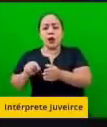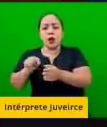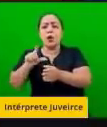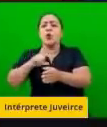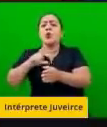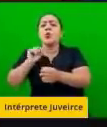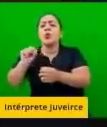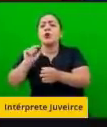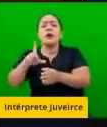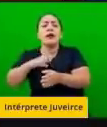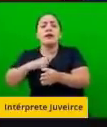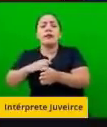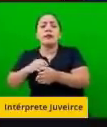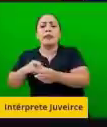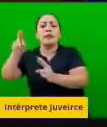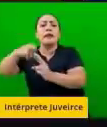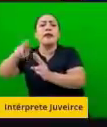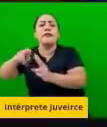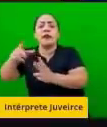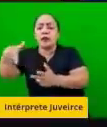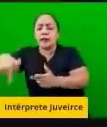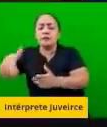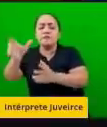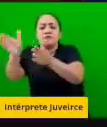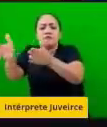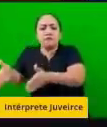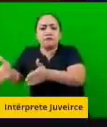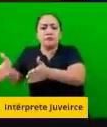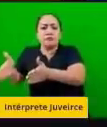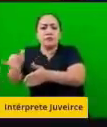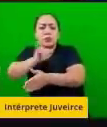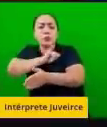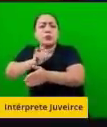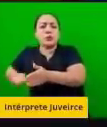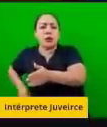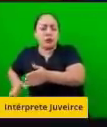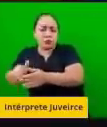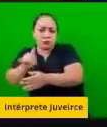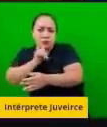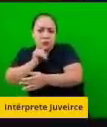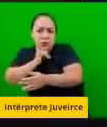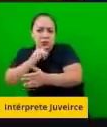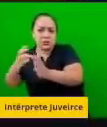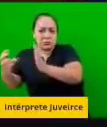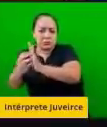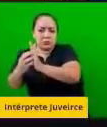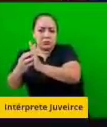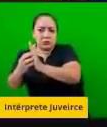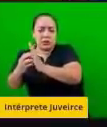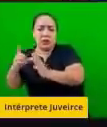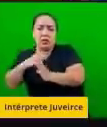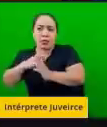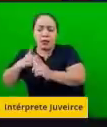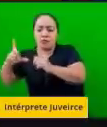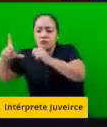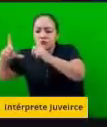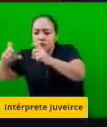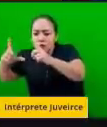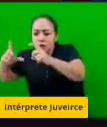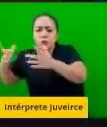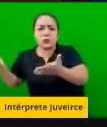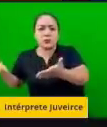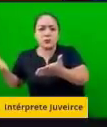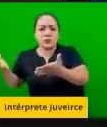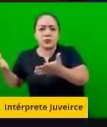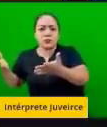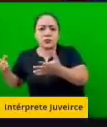qual fonte eu vou ter para esse período? Um exemplo, né? A fotografia, tá? A fotografia que foi uma invenção